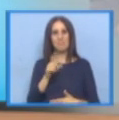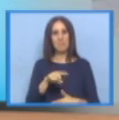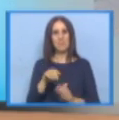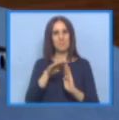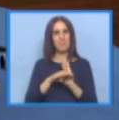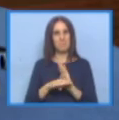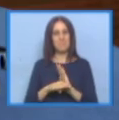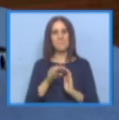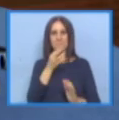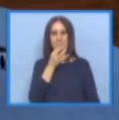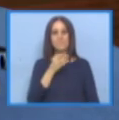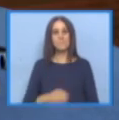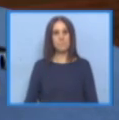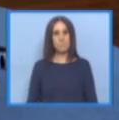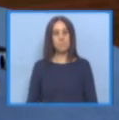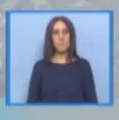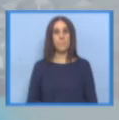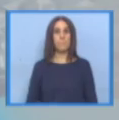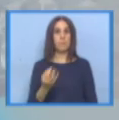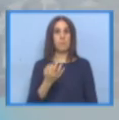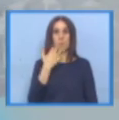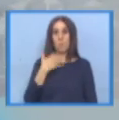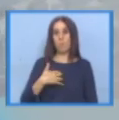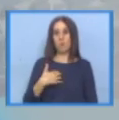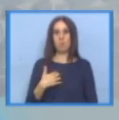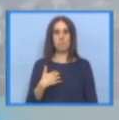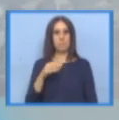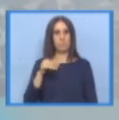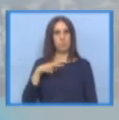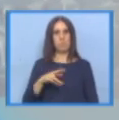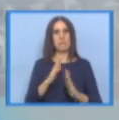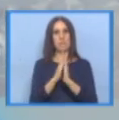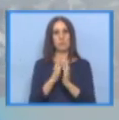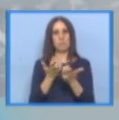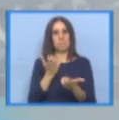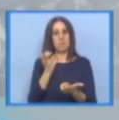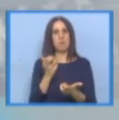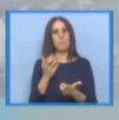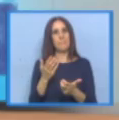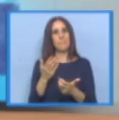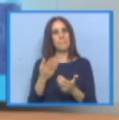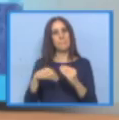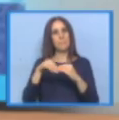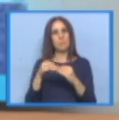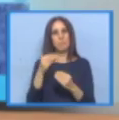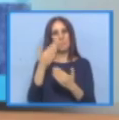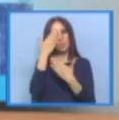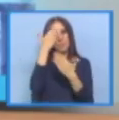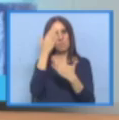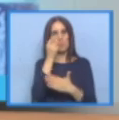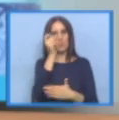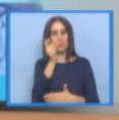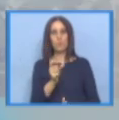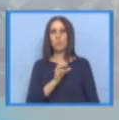nosso programa. Desde logo, é uma honra para a Igreja em Portugal, uma distinção, mas também um reconhecimento de que Dom